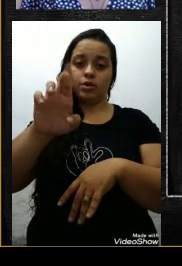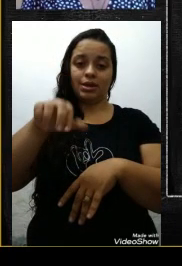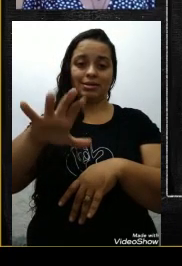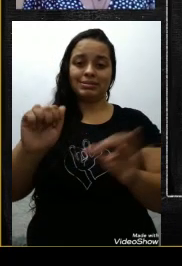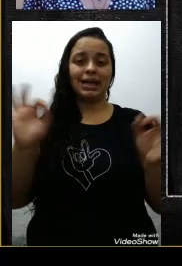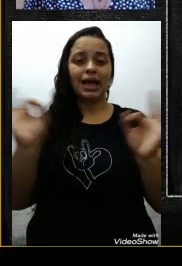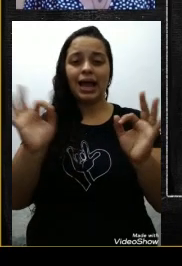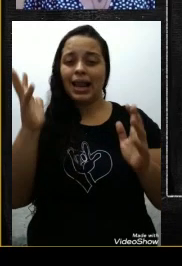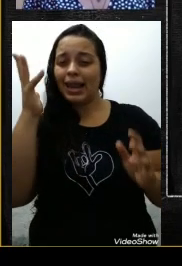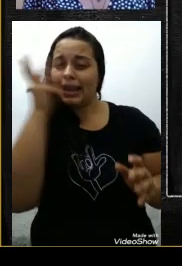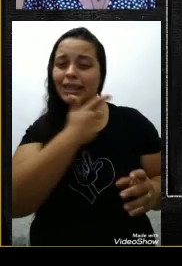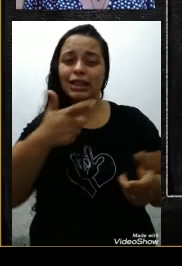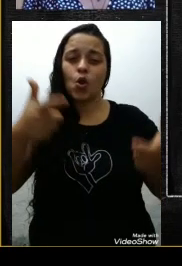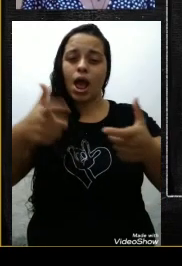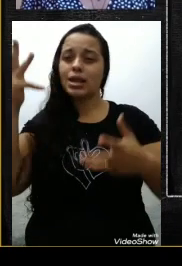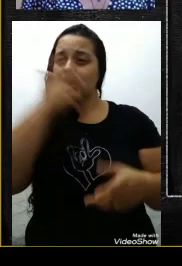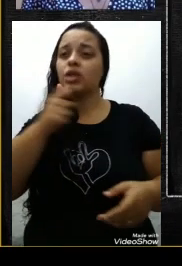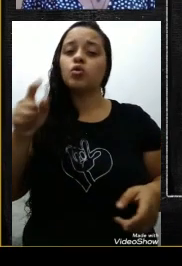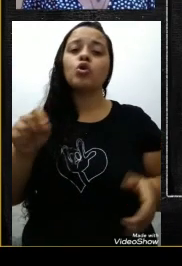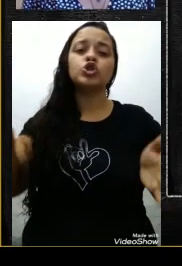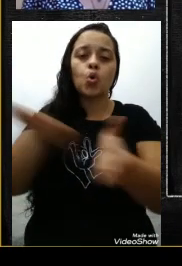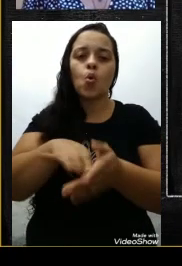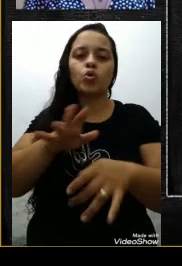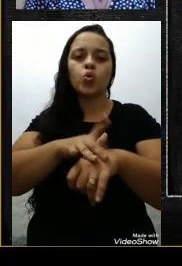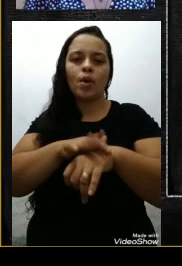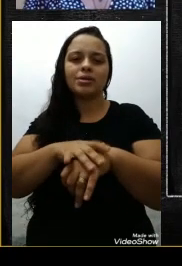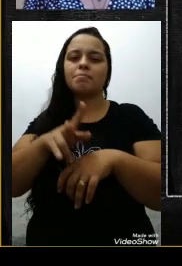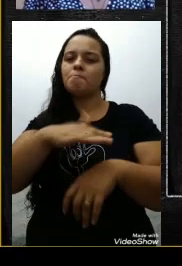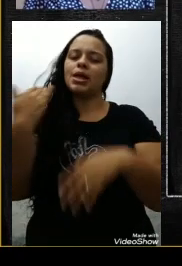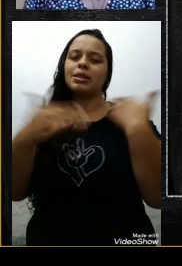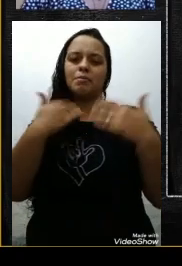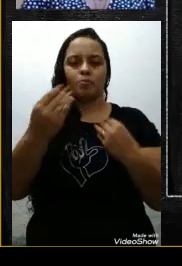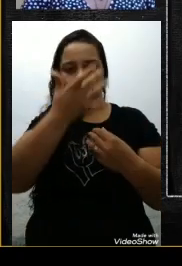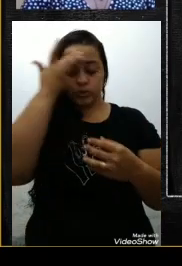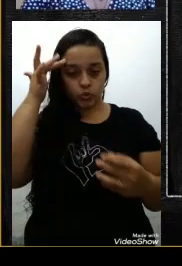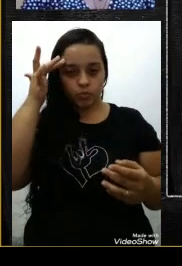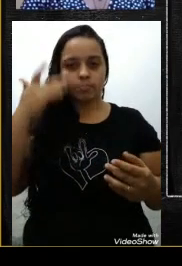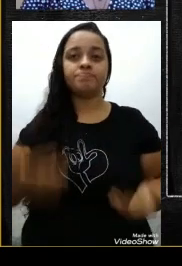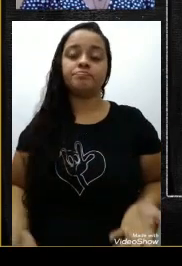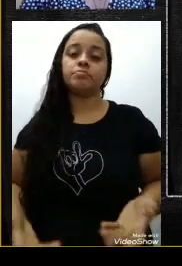mais bela que qualquer outra cidade itálica, sobreveio a mortífera pestilência.